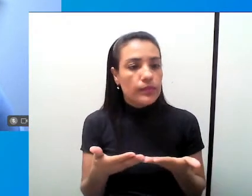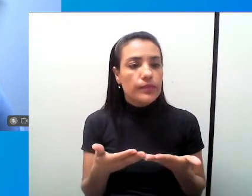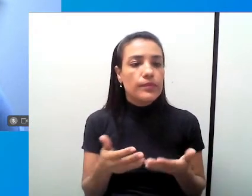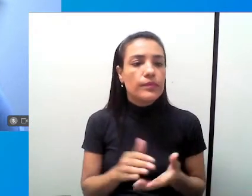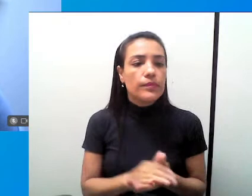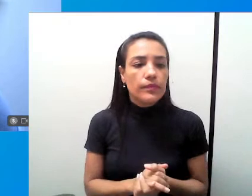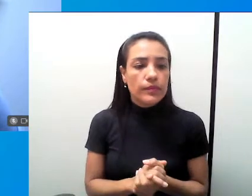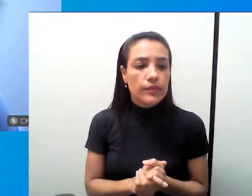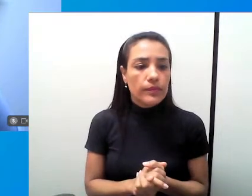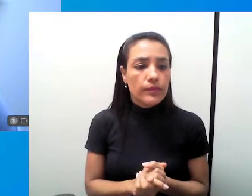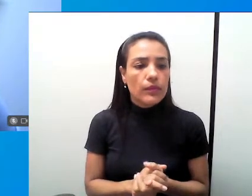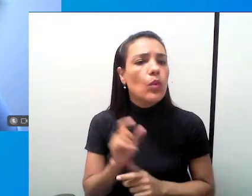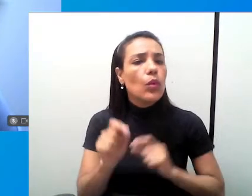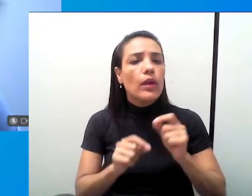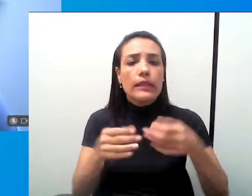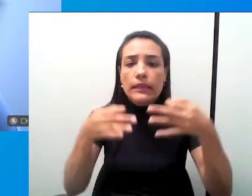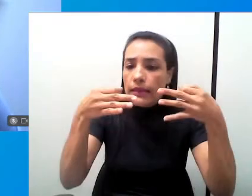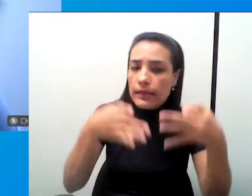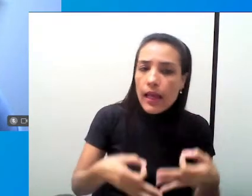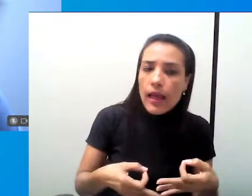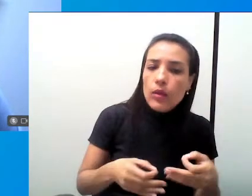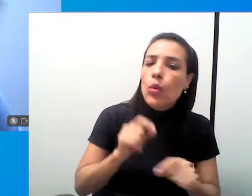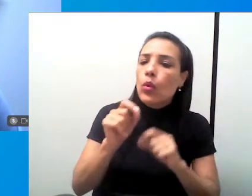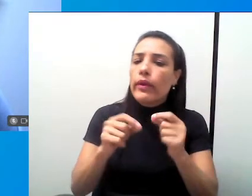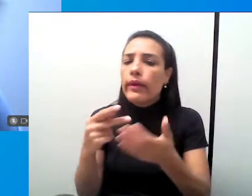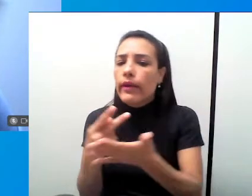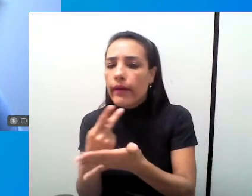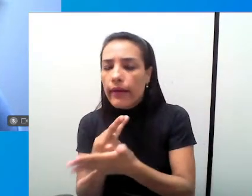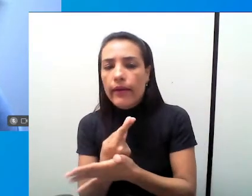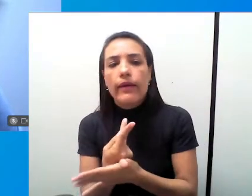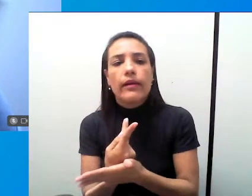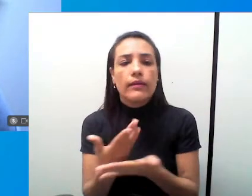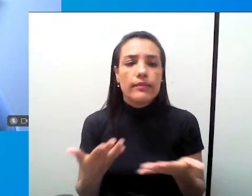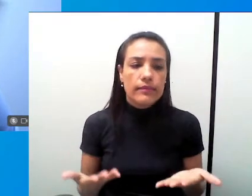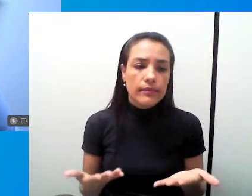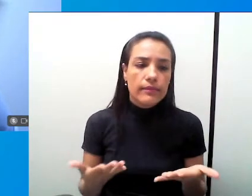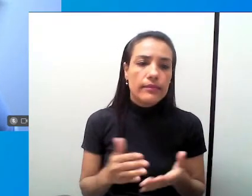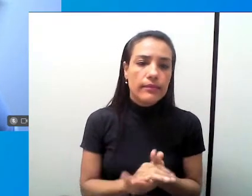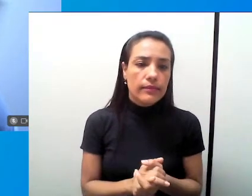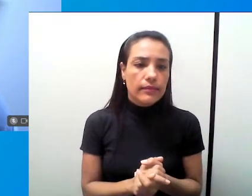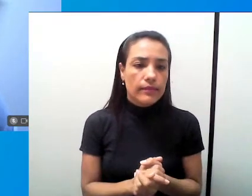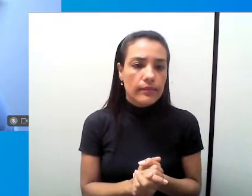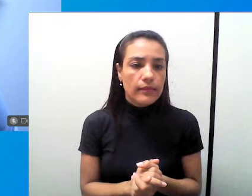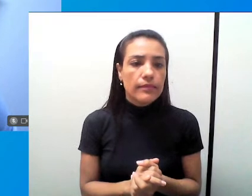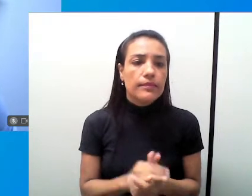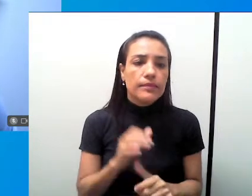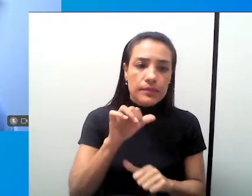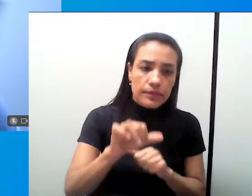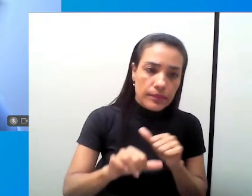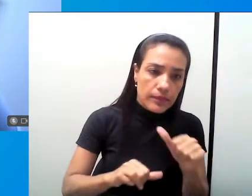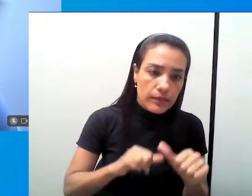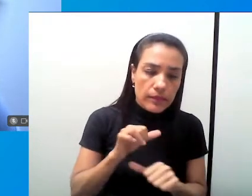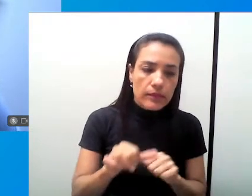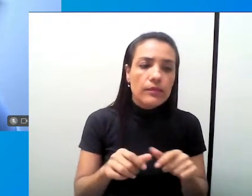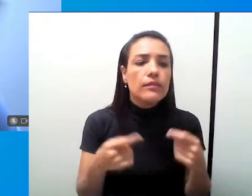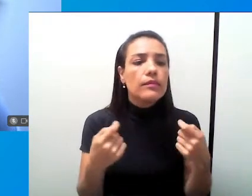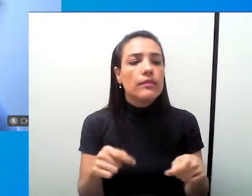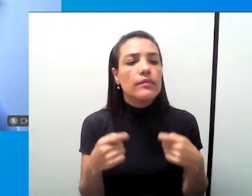deu certo, o que não deu certo, quais foram as mudanças de rota que precisamos